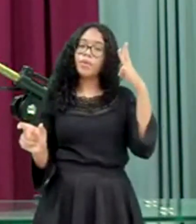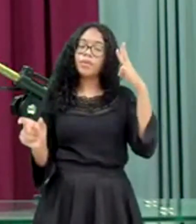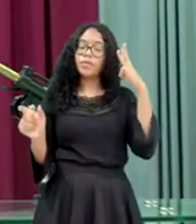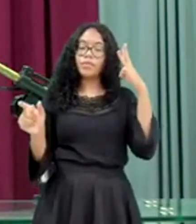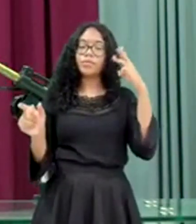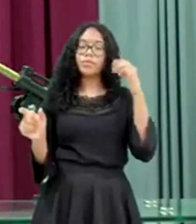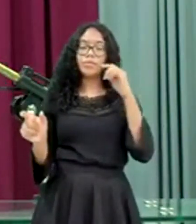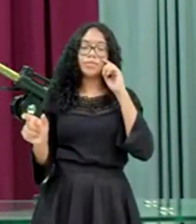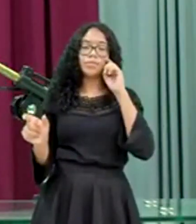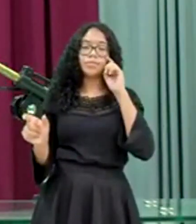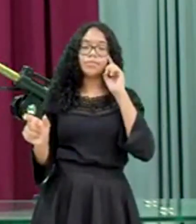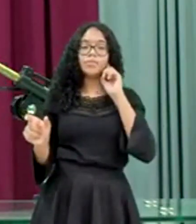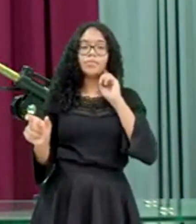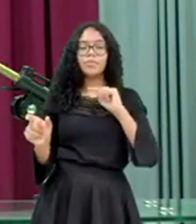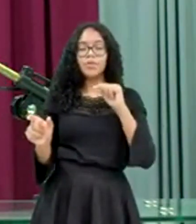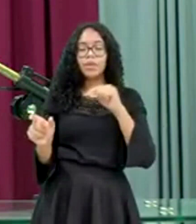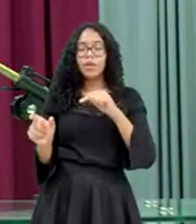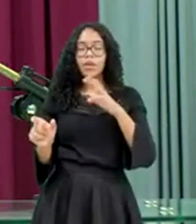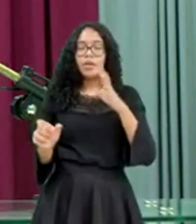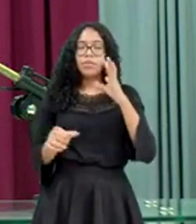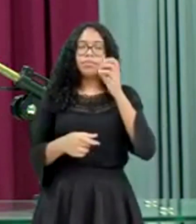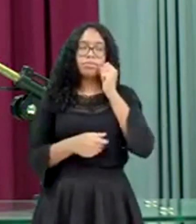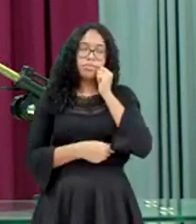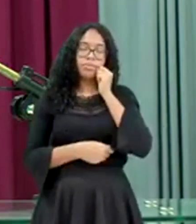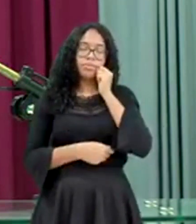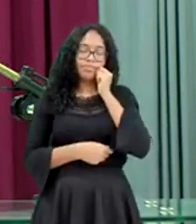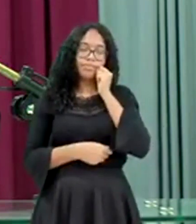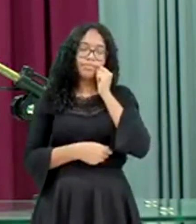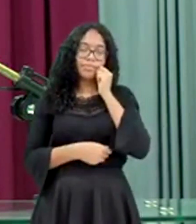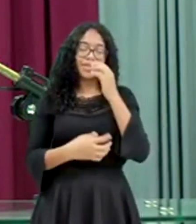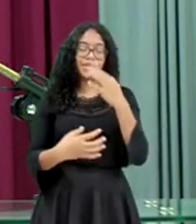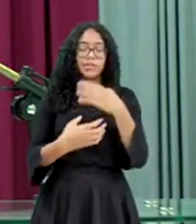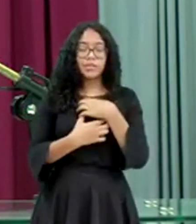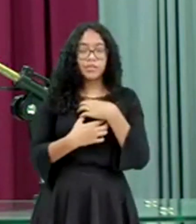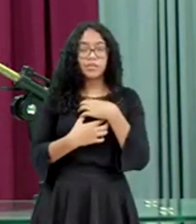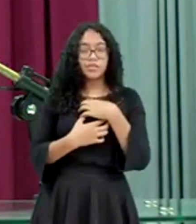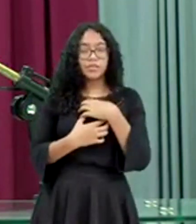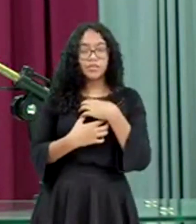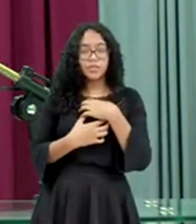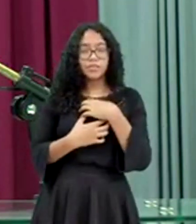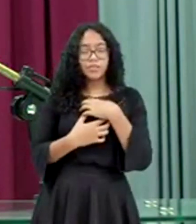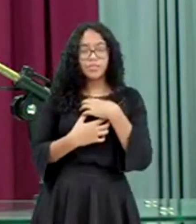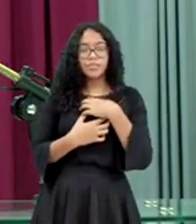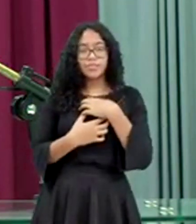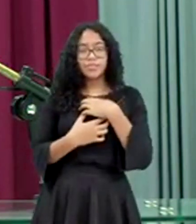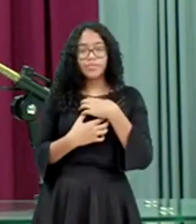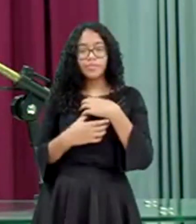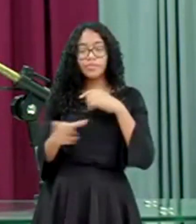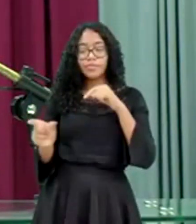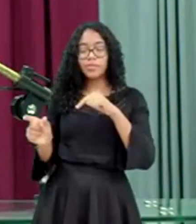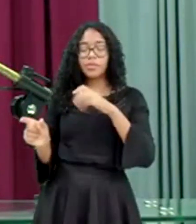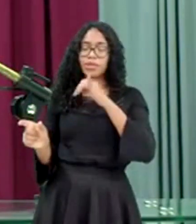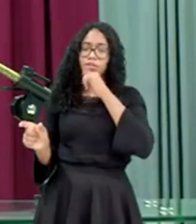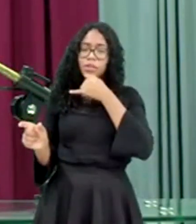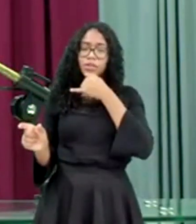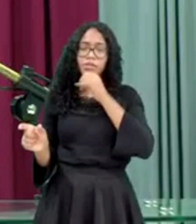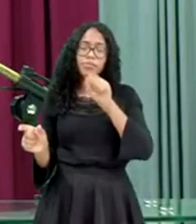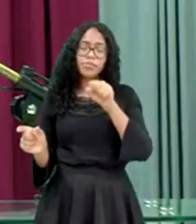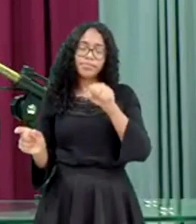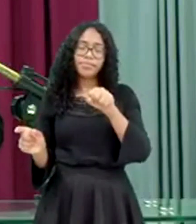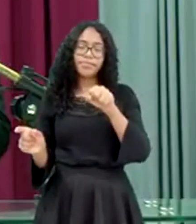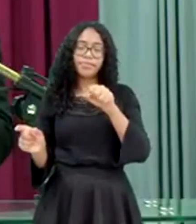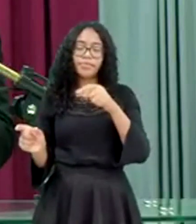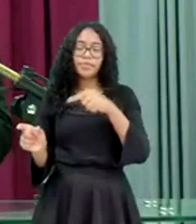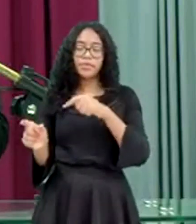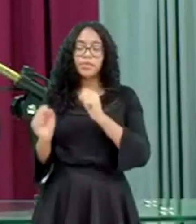Moisés poderia, chateado do jeito que Moisés estava, porque Moisés se chateou também, apesar de ser muito manso, ele